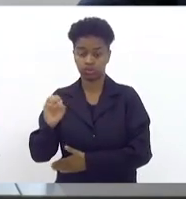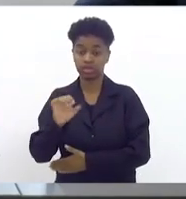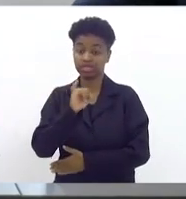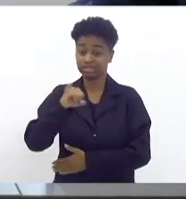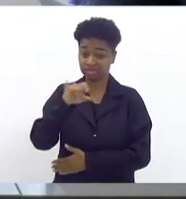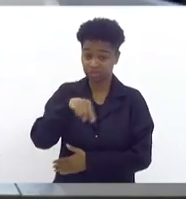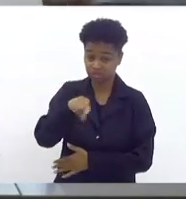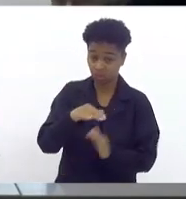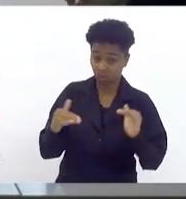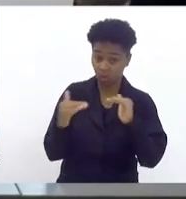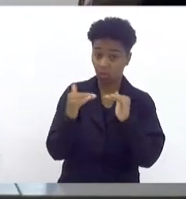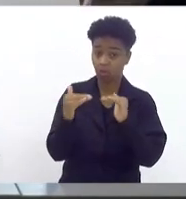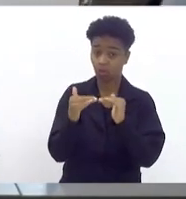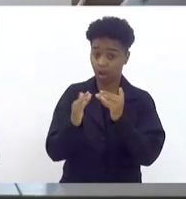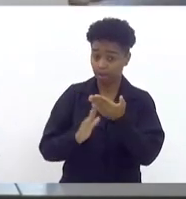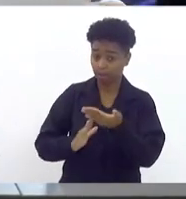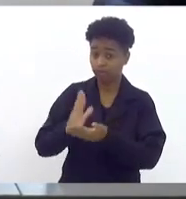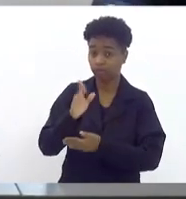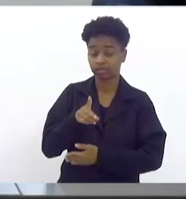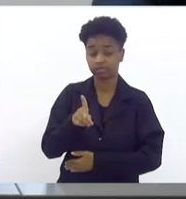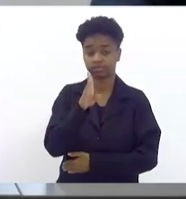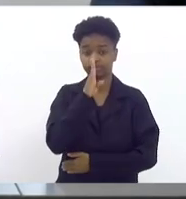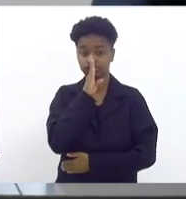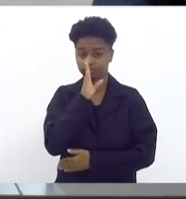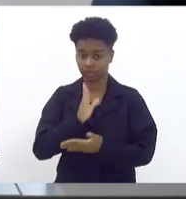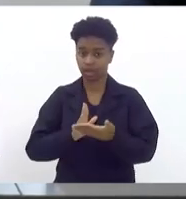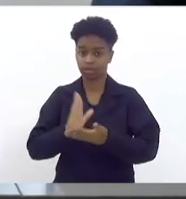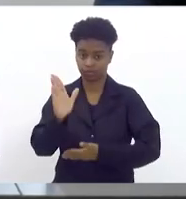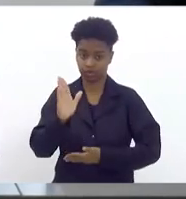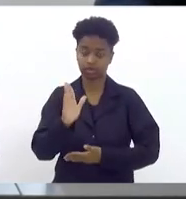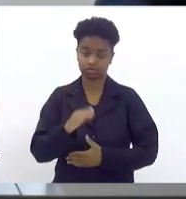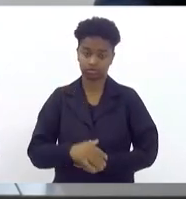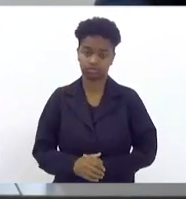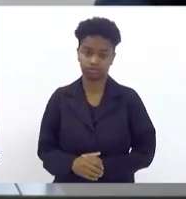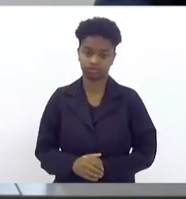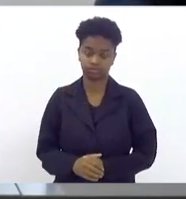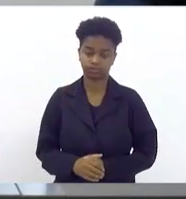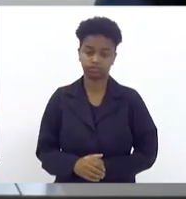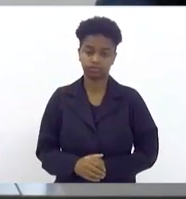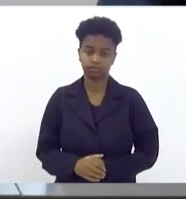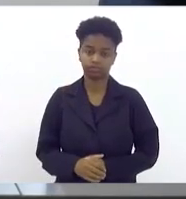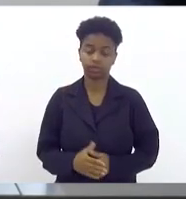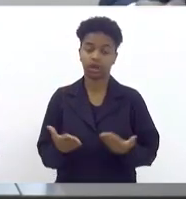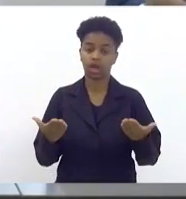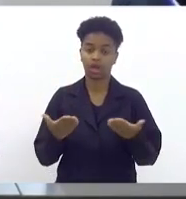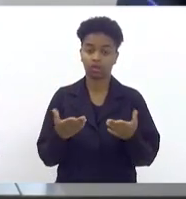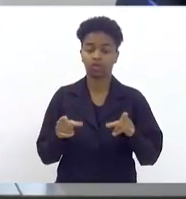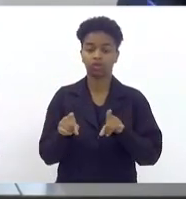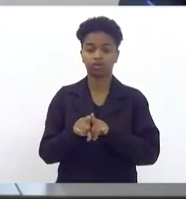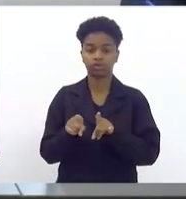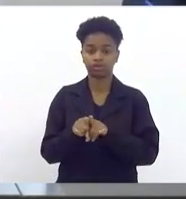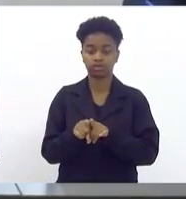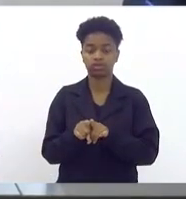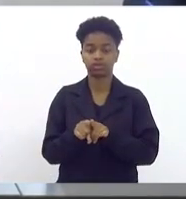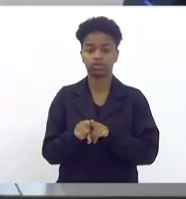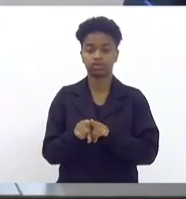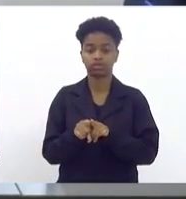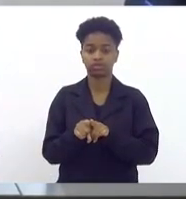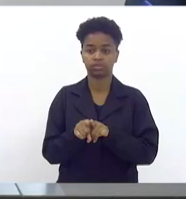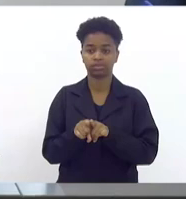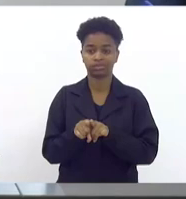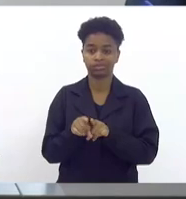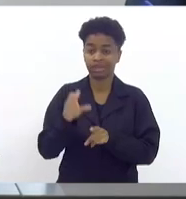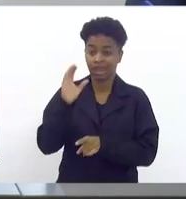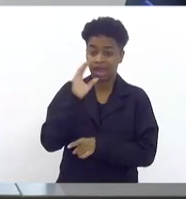deferimento do recurso do autor, aprovado, permaneça como estão, aprovado, deferido o recurso. E a gente já passa também automático, por economia processual,